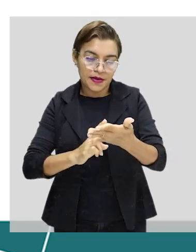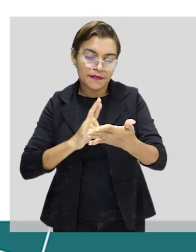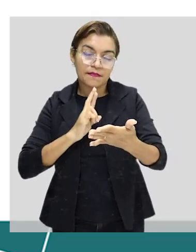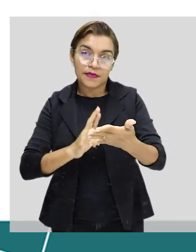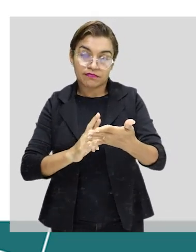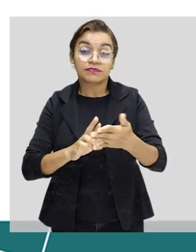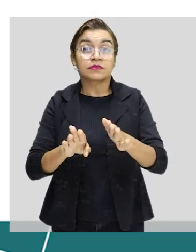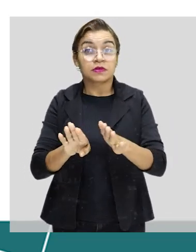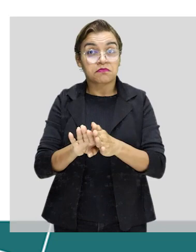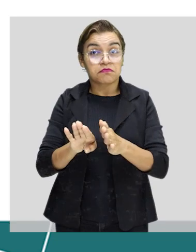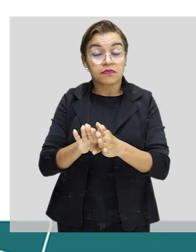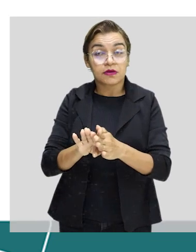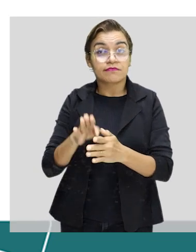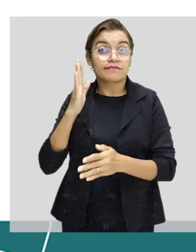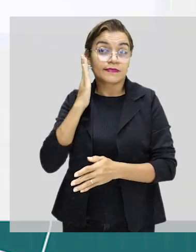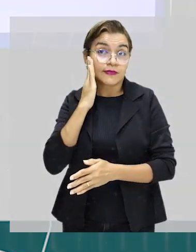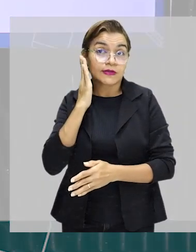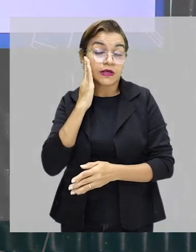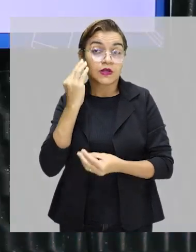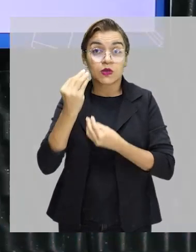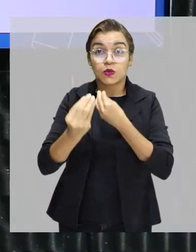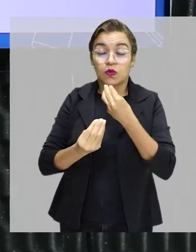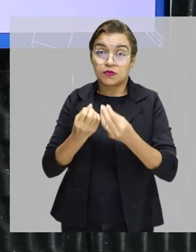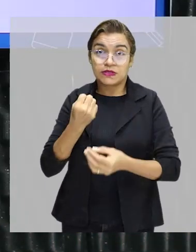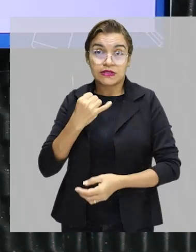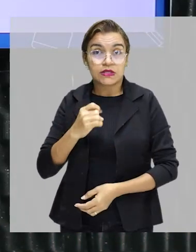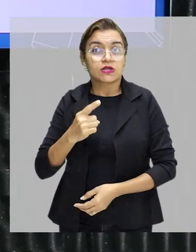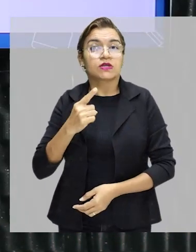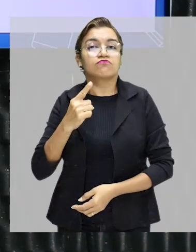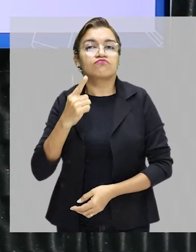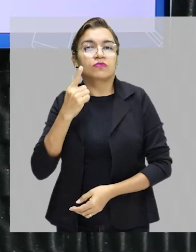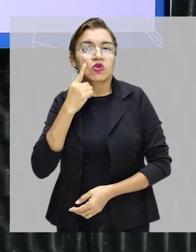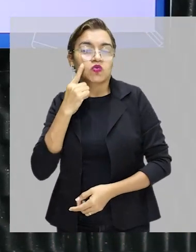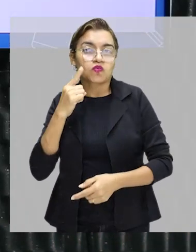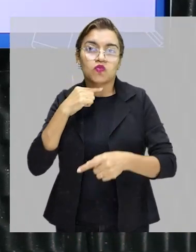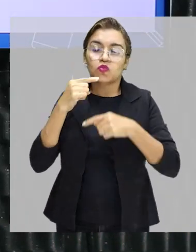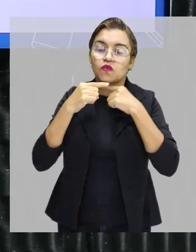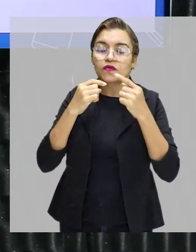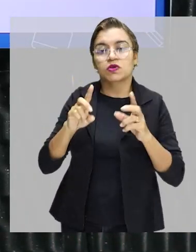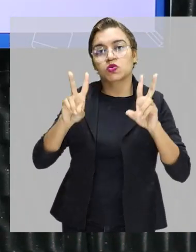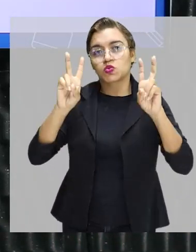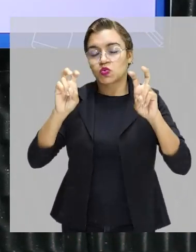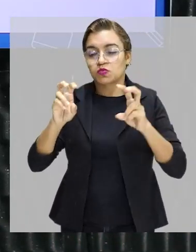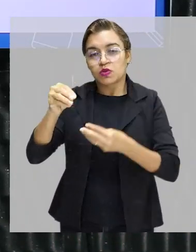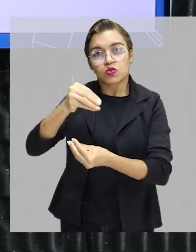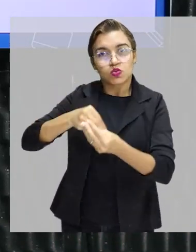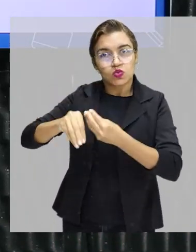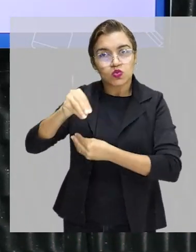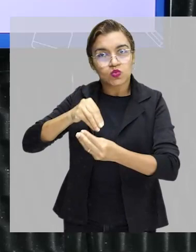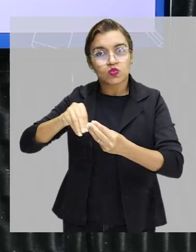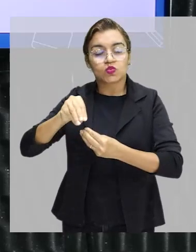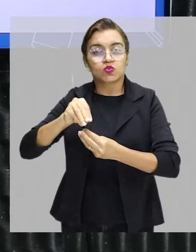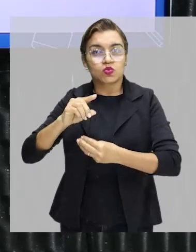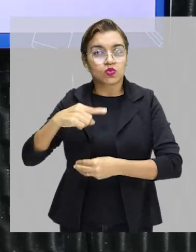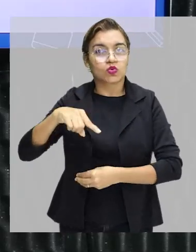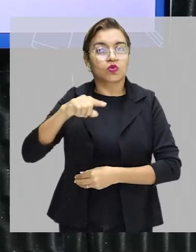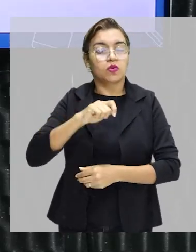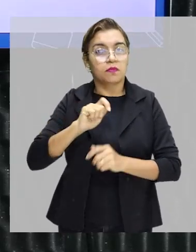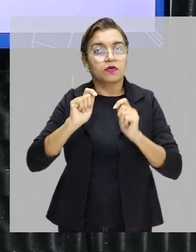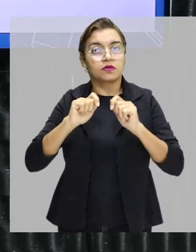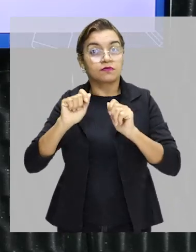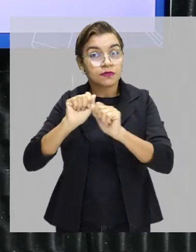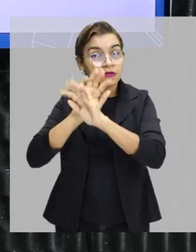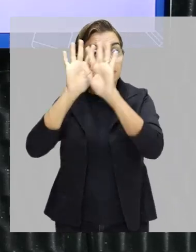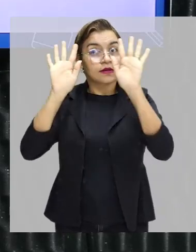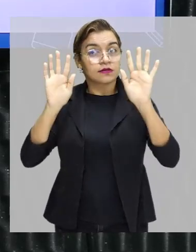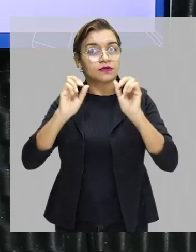de forma que a gente, qualquer dúvida que ainda possa existir com relação às soluções, que a gente possa eliminar.